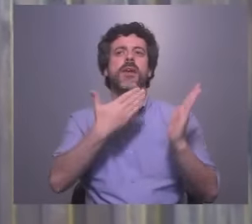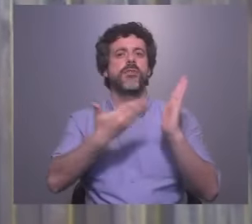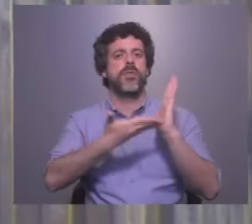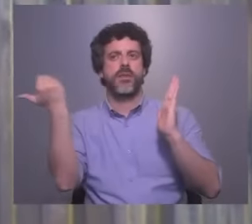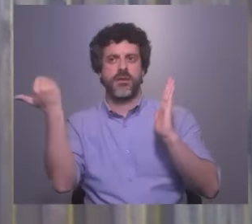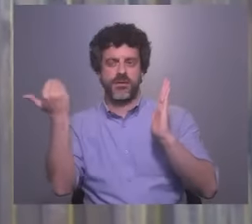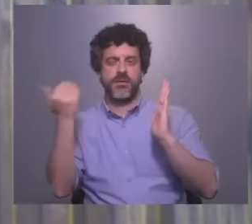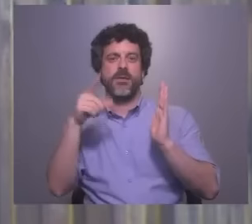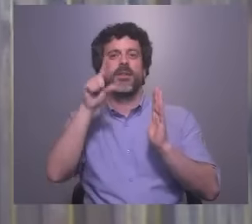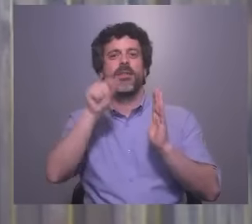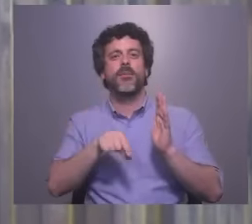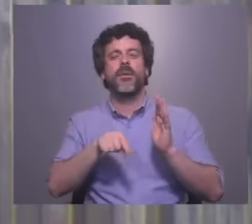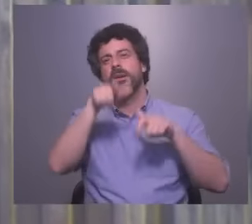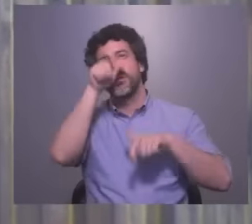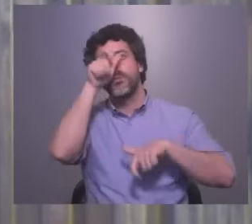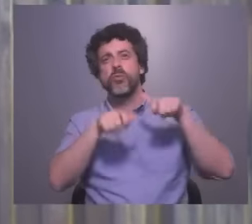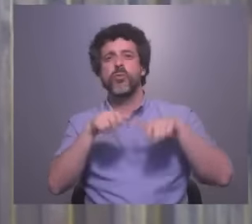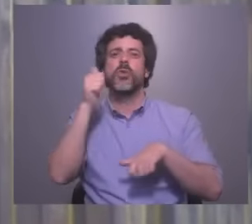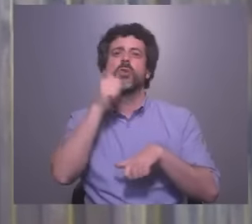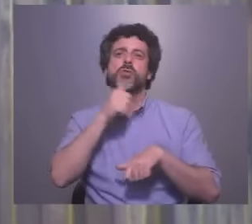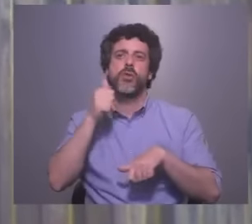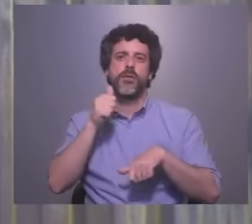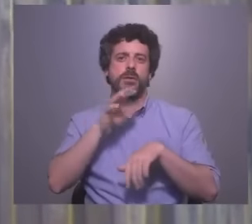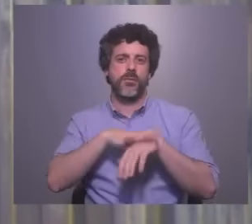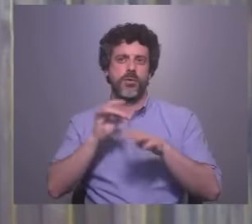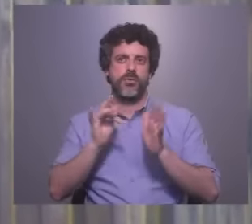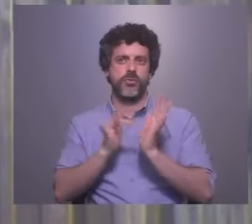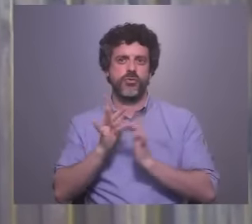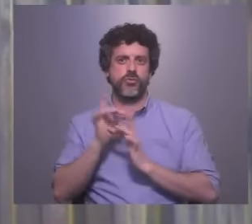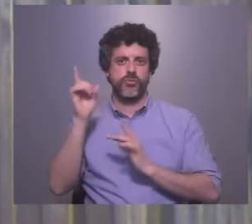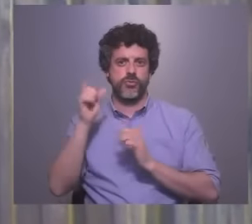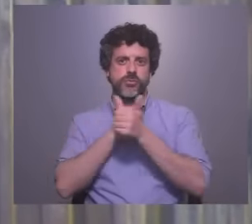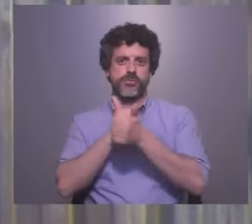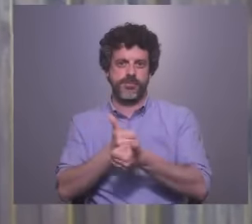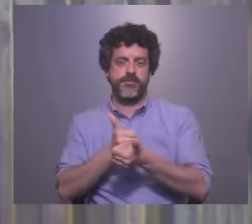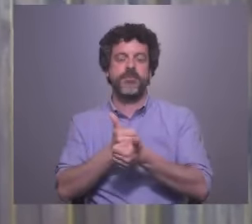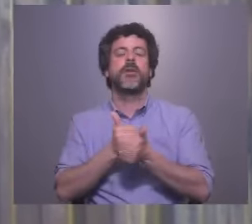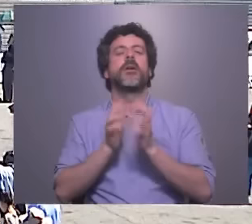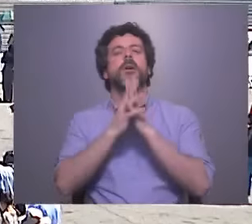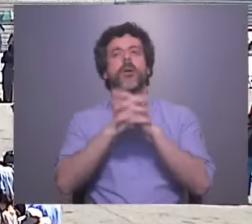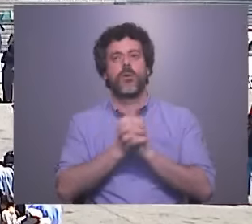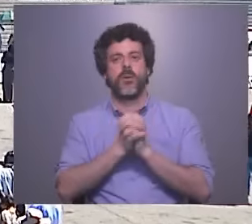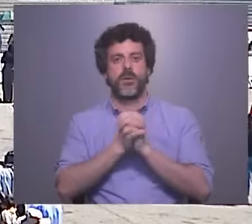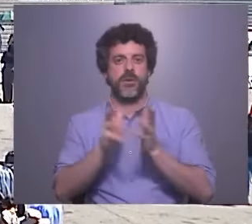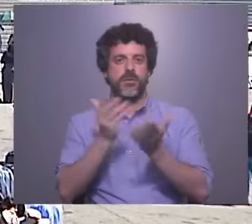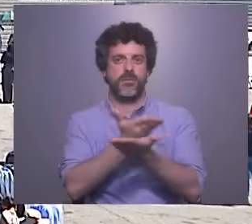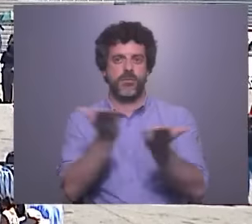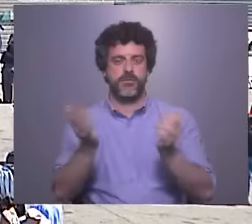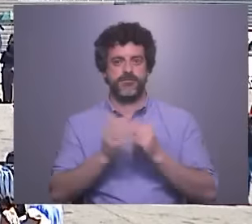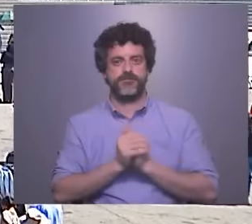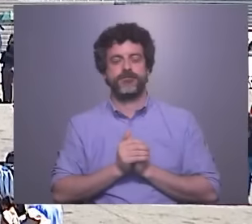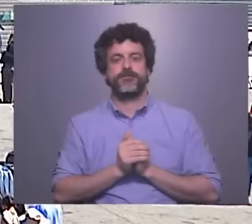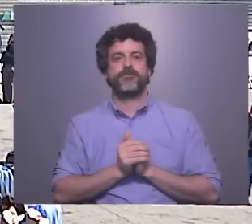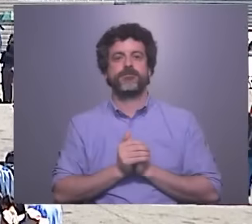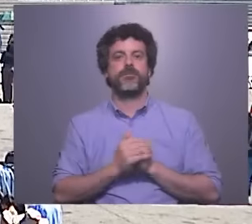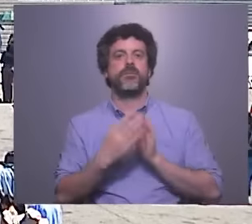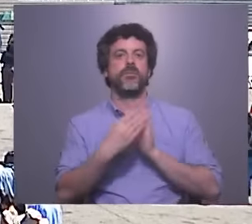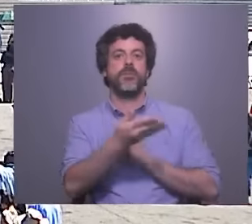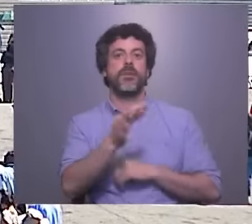fome. Pelas mulheres a quem roubaram a dignidade, por todos os homens a quem negam os